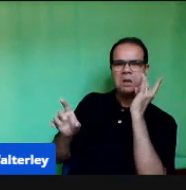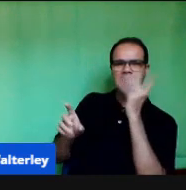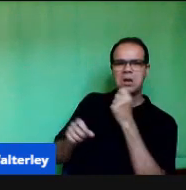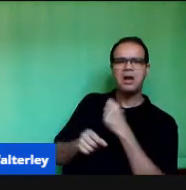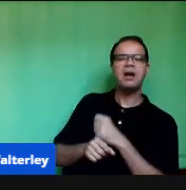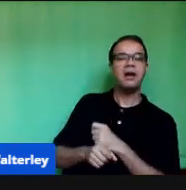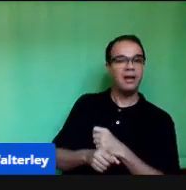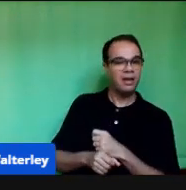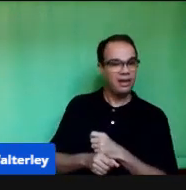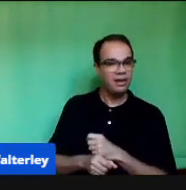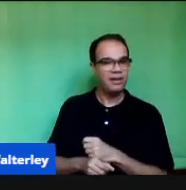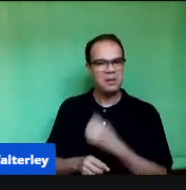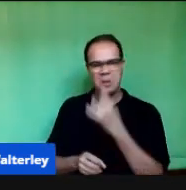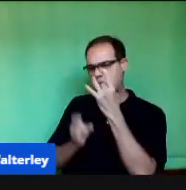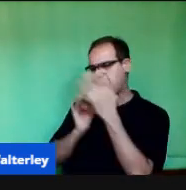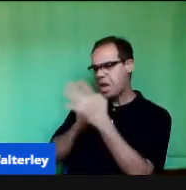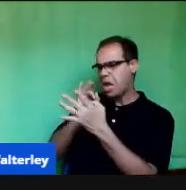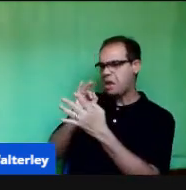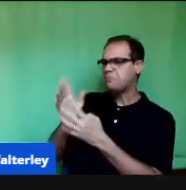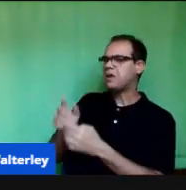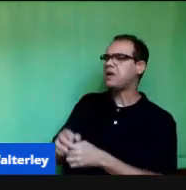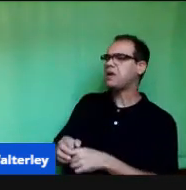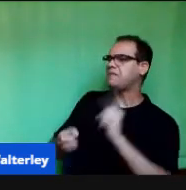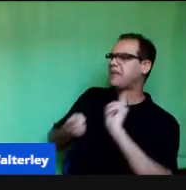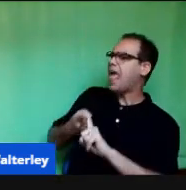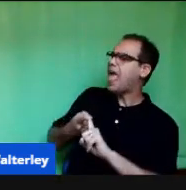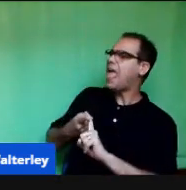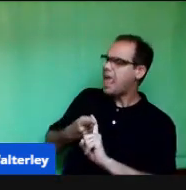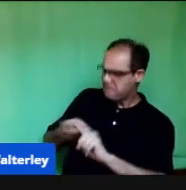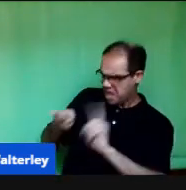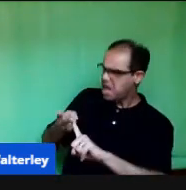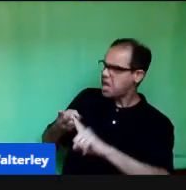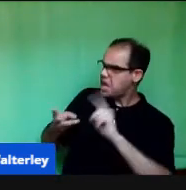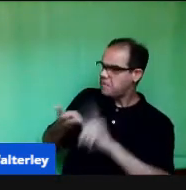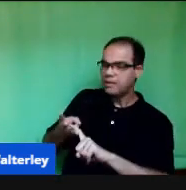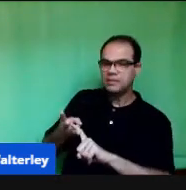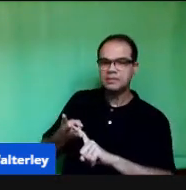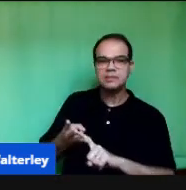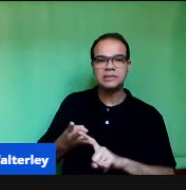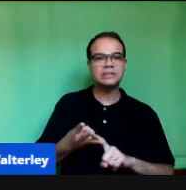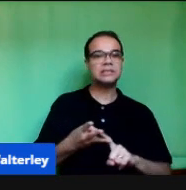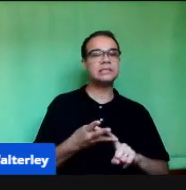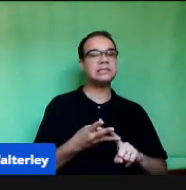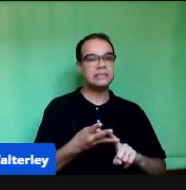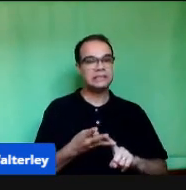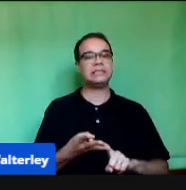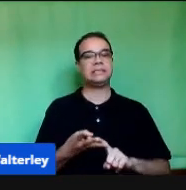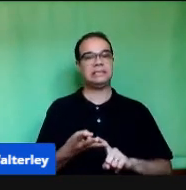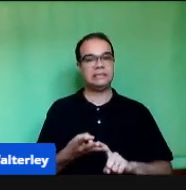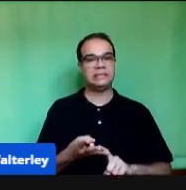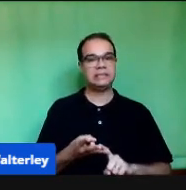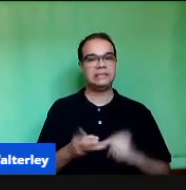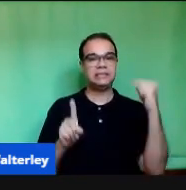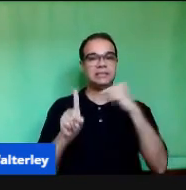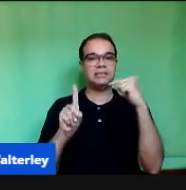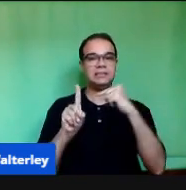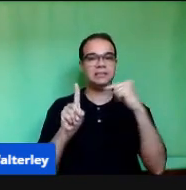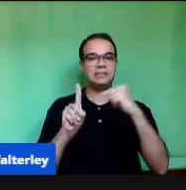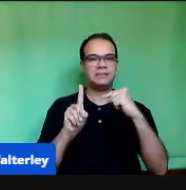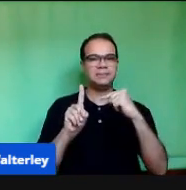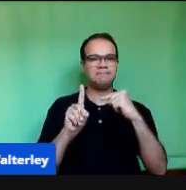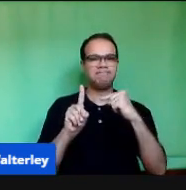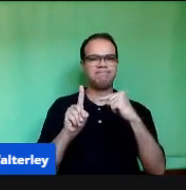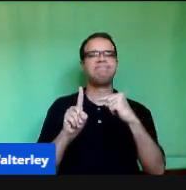diferente. Então, isso é muito doloroso, isso boicota demais a saúde